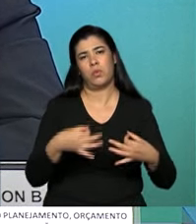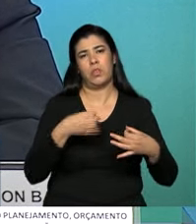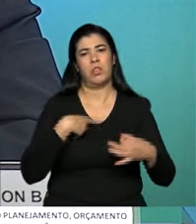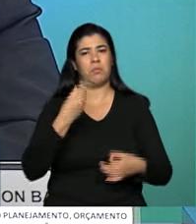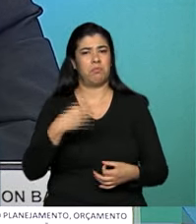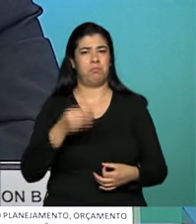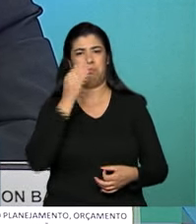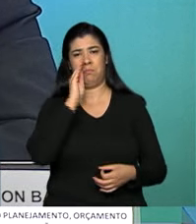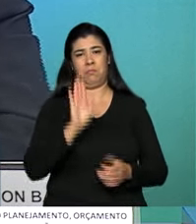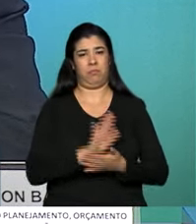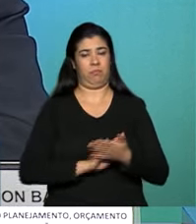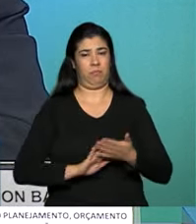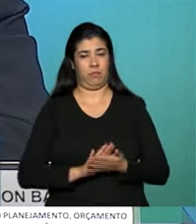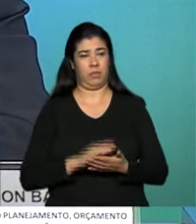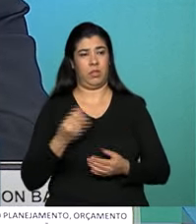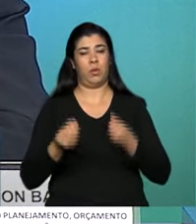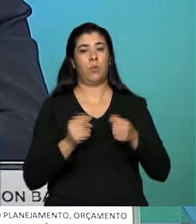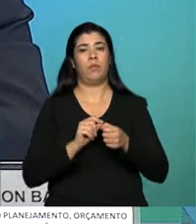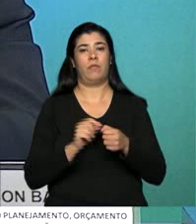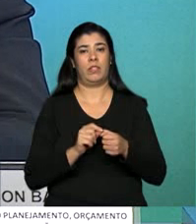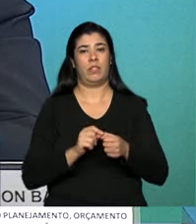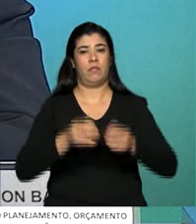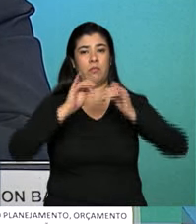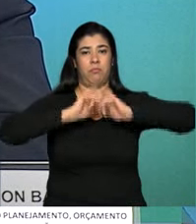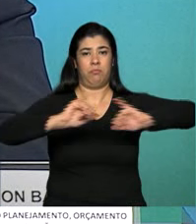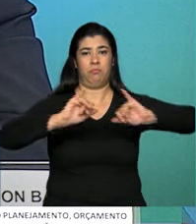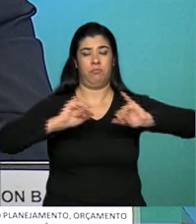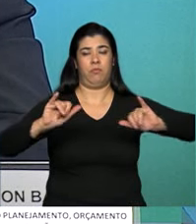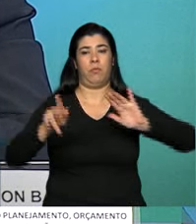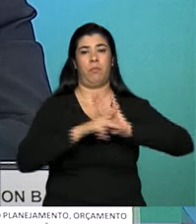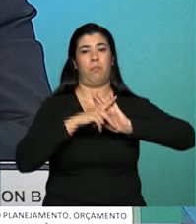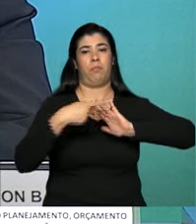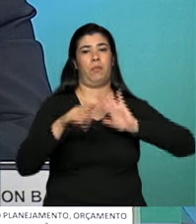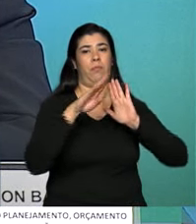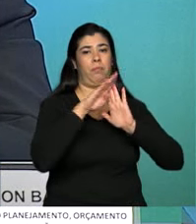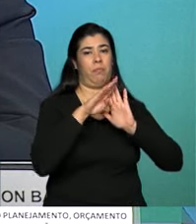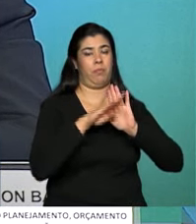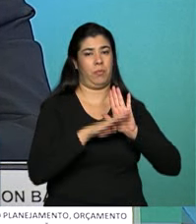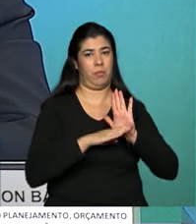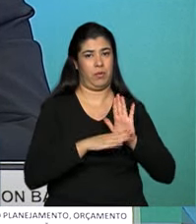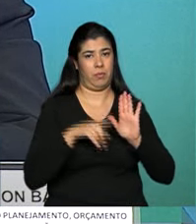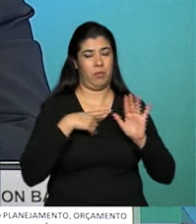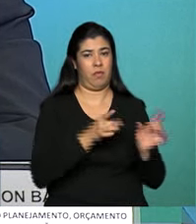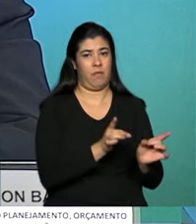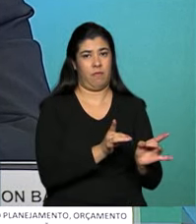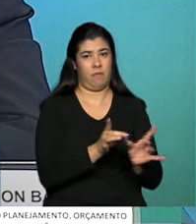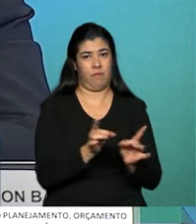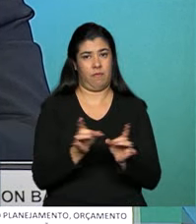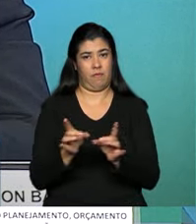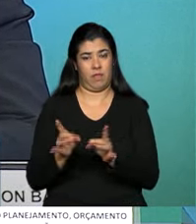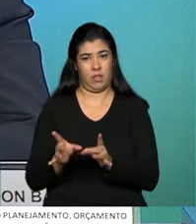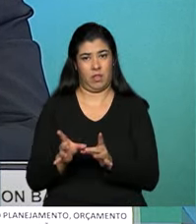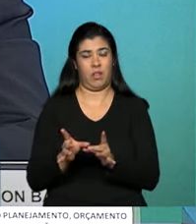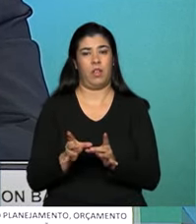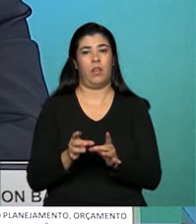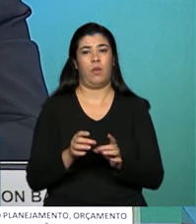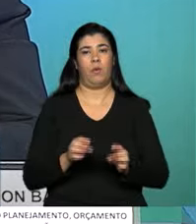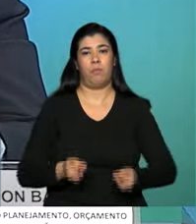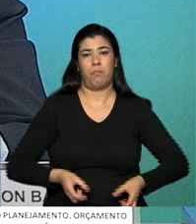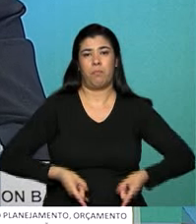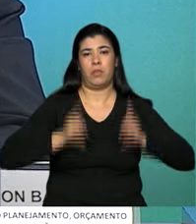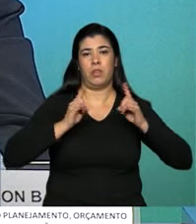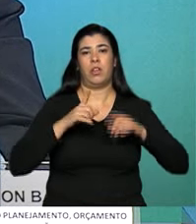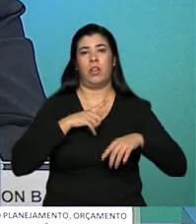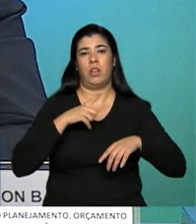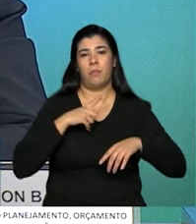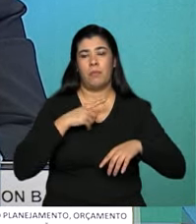mais necessários Então nós vamos lançar um programa que vai fazer gradualmente a venda desses Imóveis via Pregão Eletrônico um